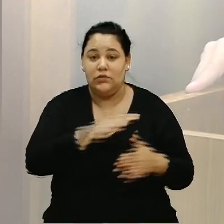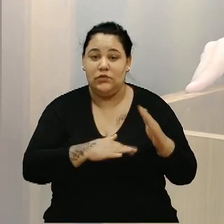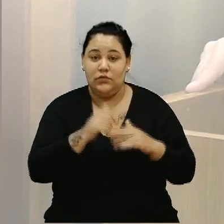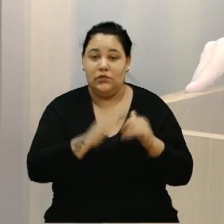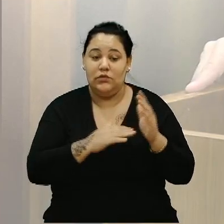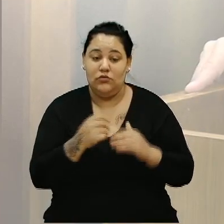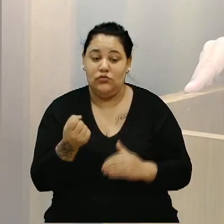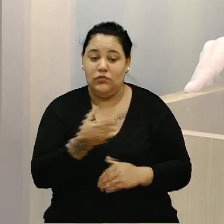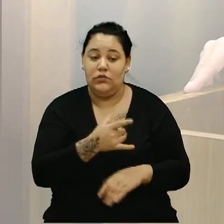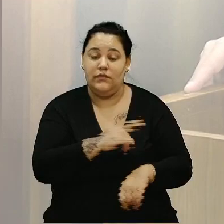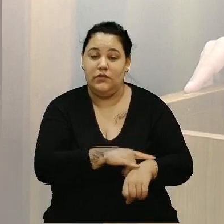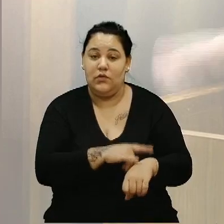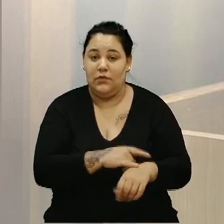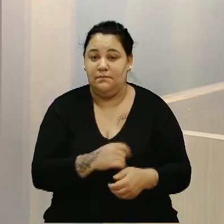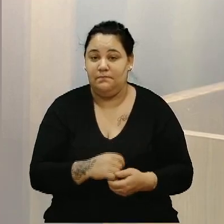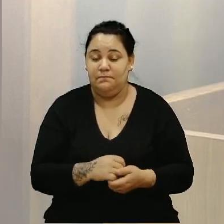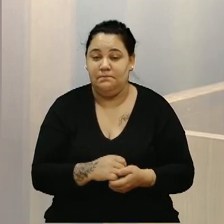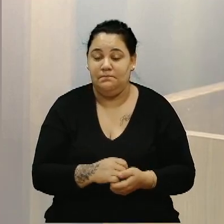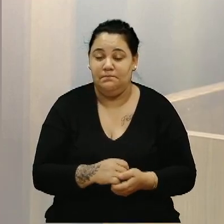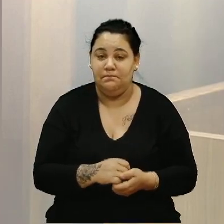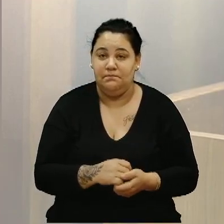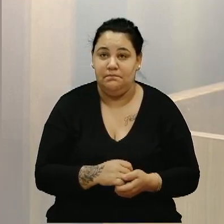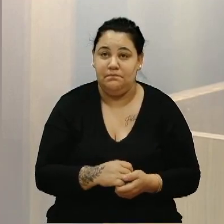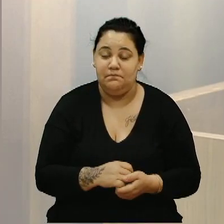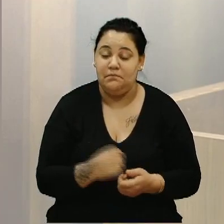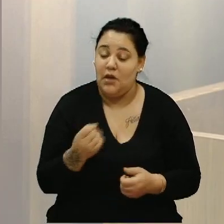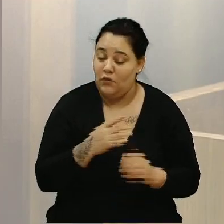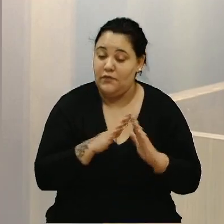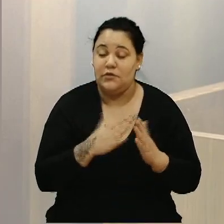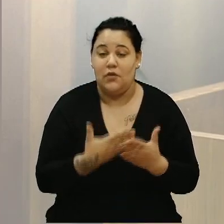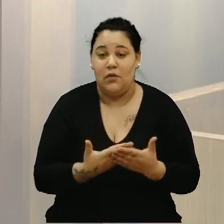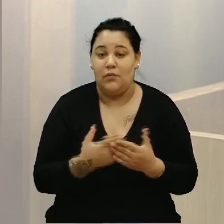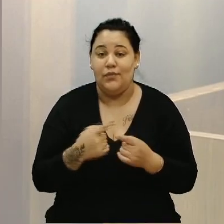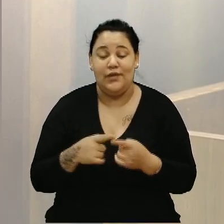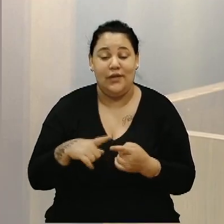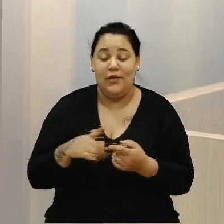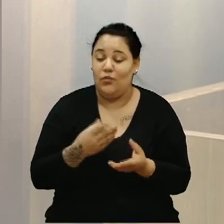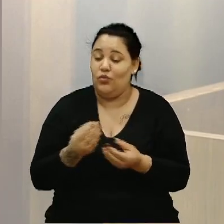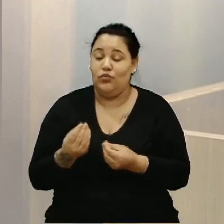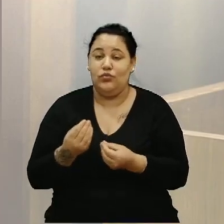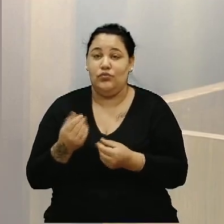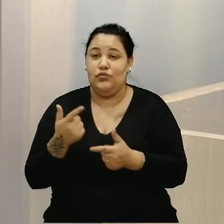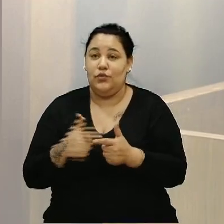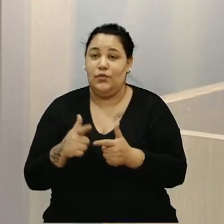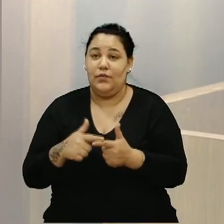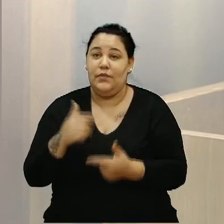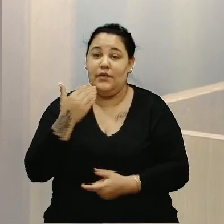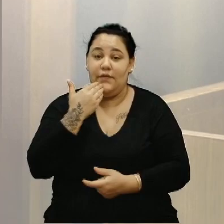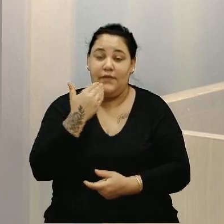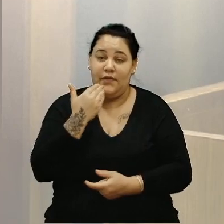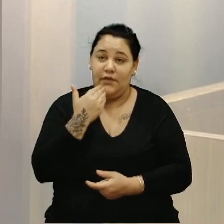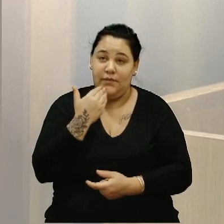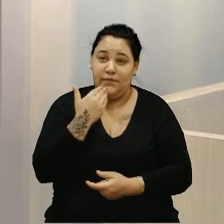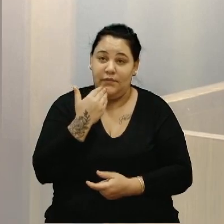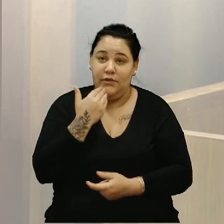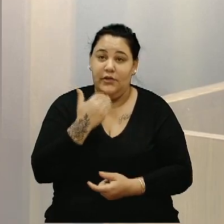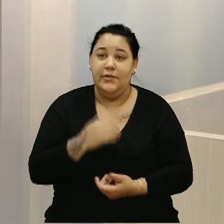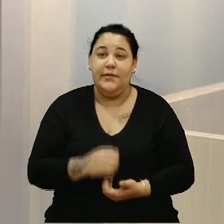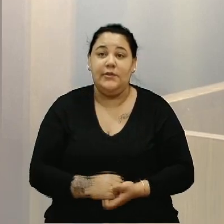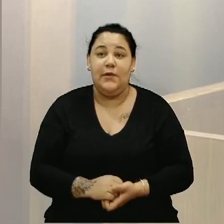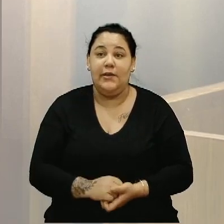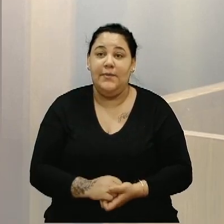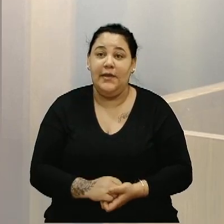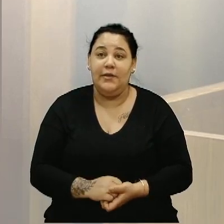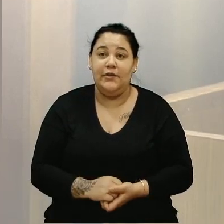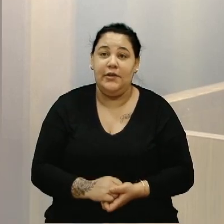nova escola, dadas as avarias e os recursos necessários para fazer a escola num barranco.